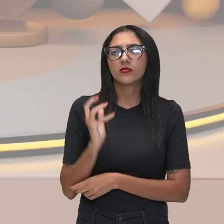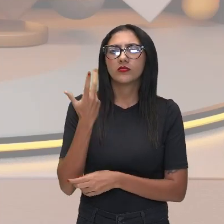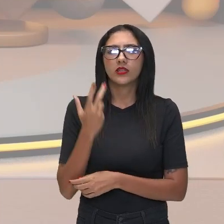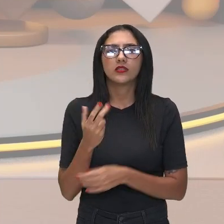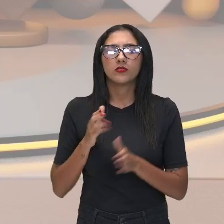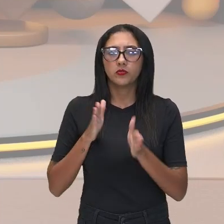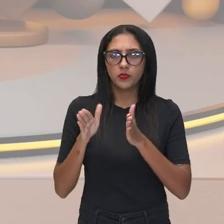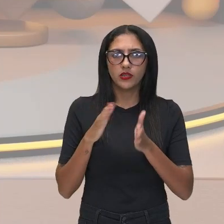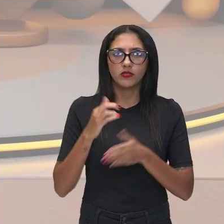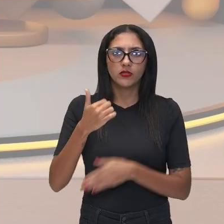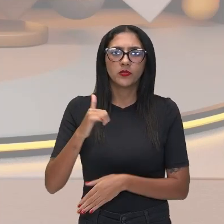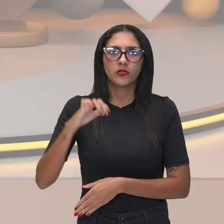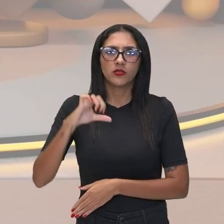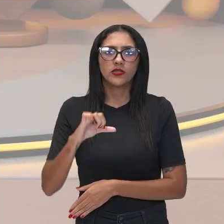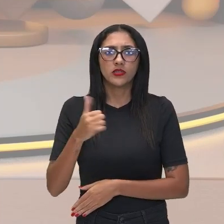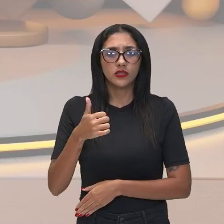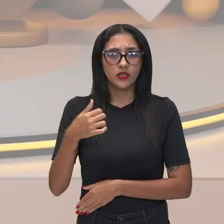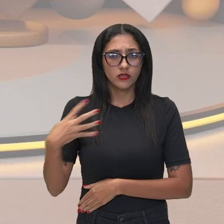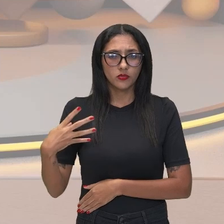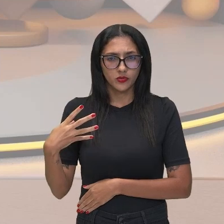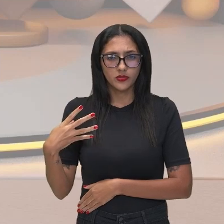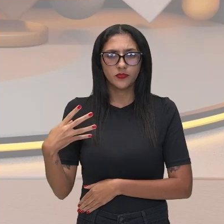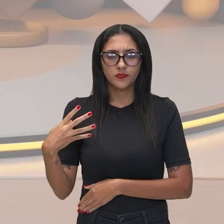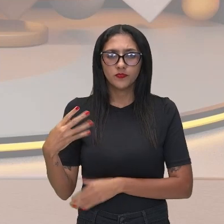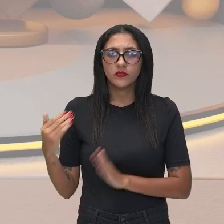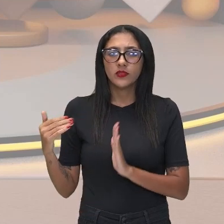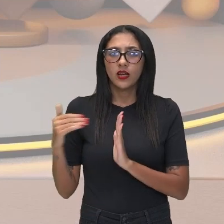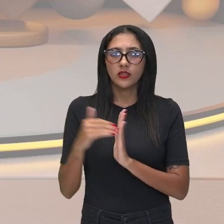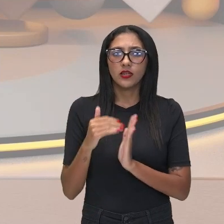entre 1914 e